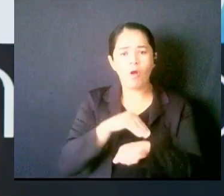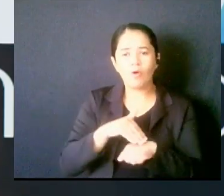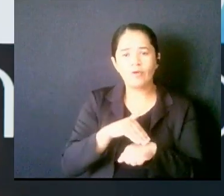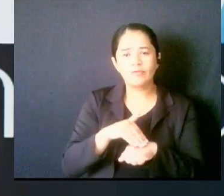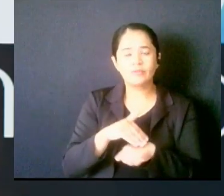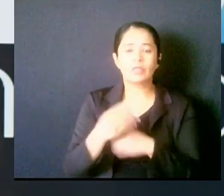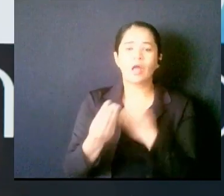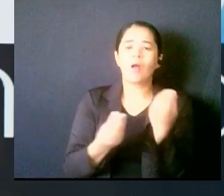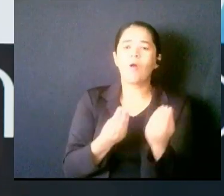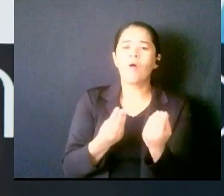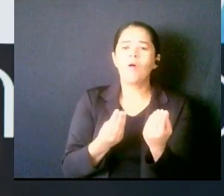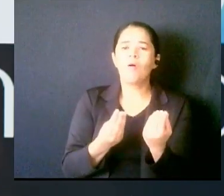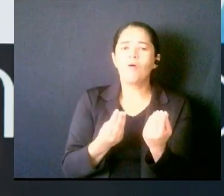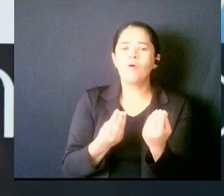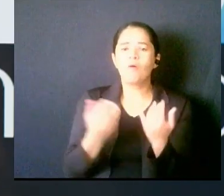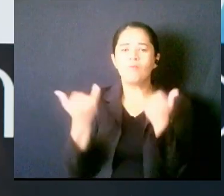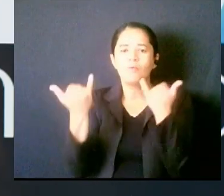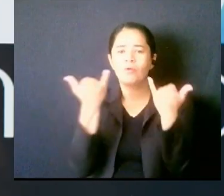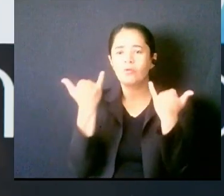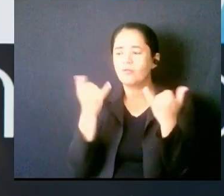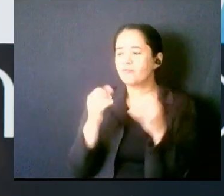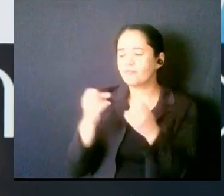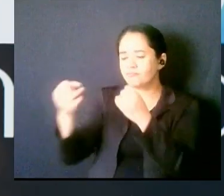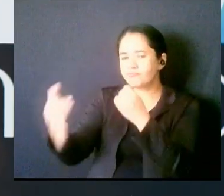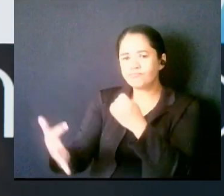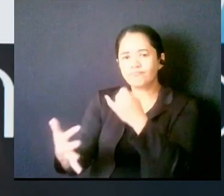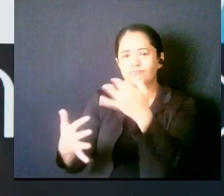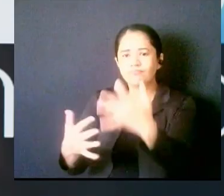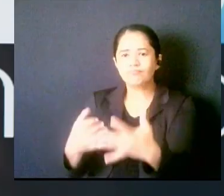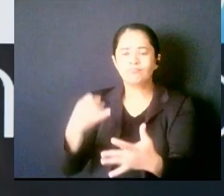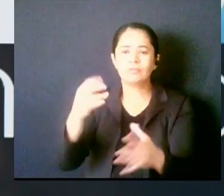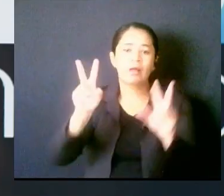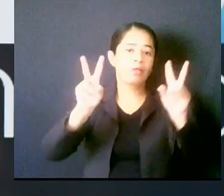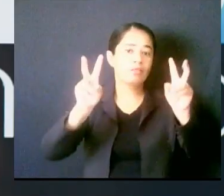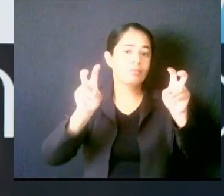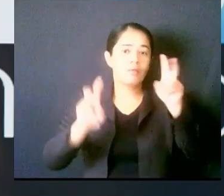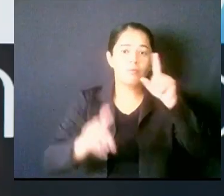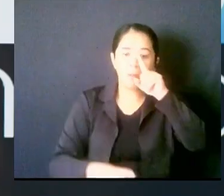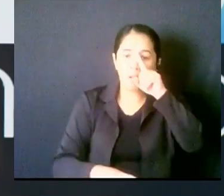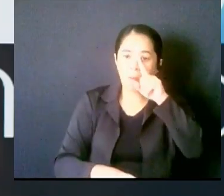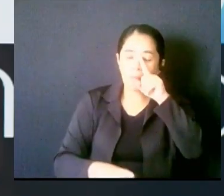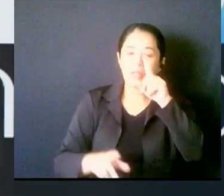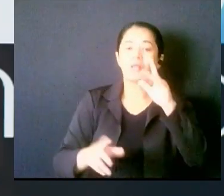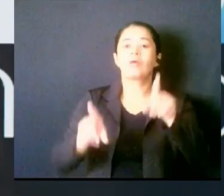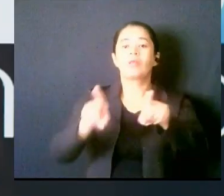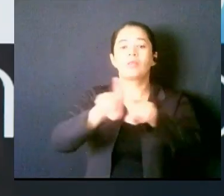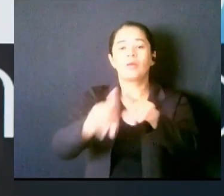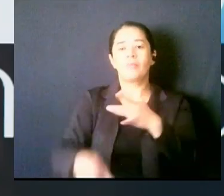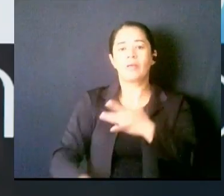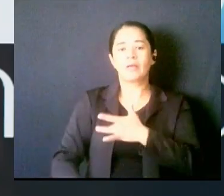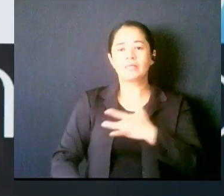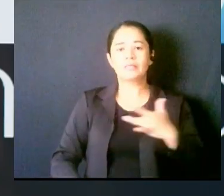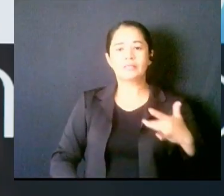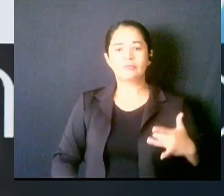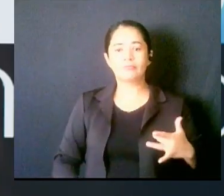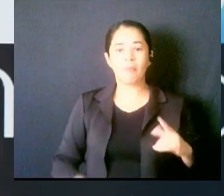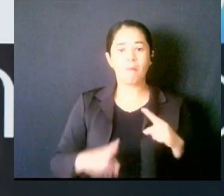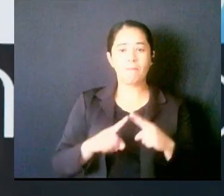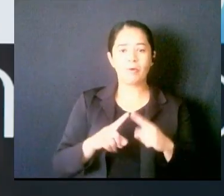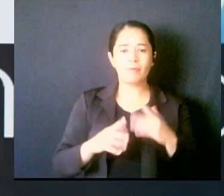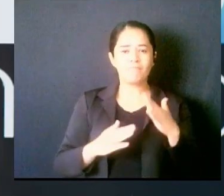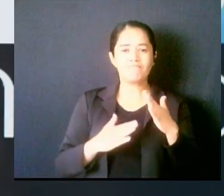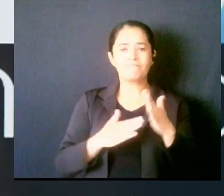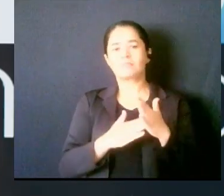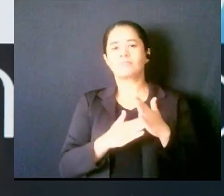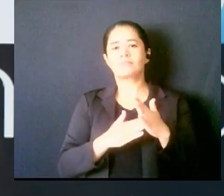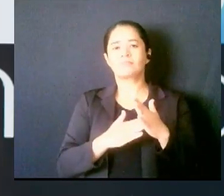de informar sobre os riscos e a saúde, né? Que vai ter um impacto muito grande, não só